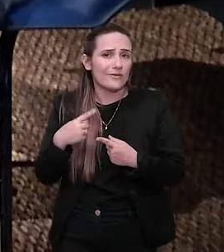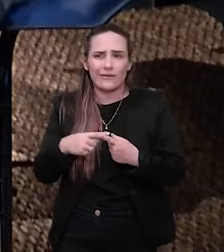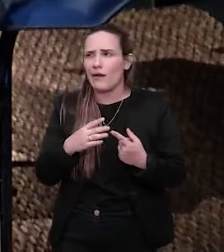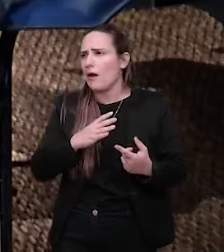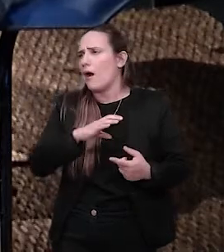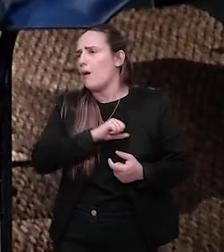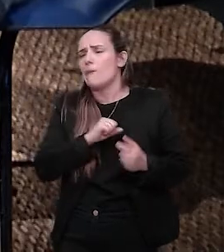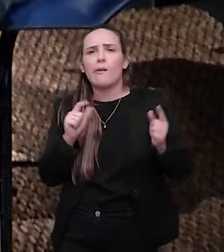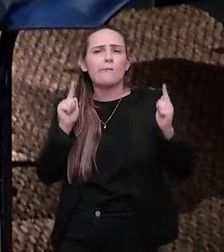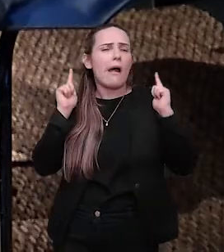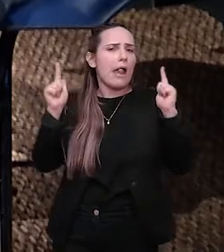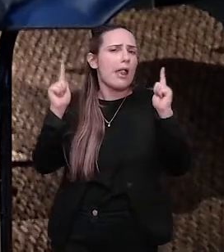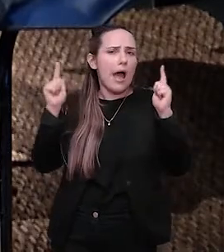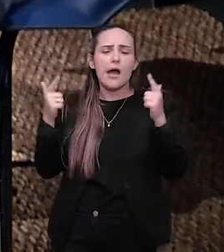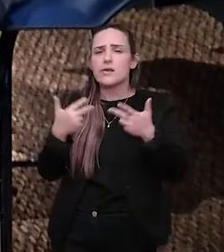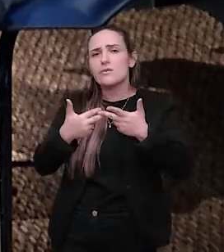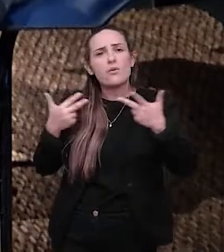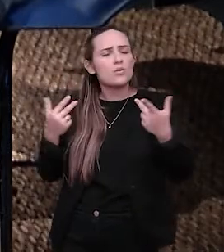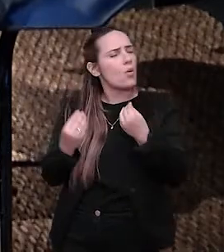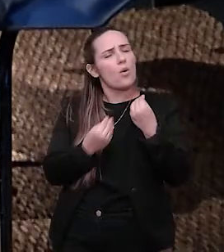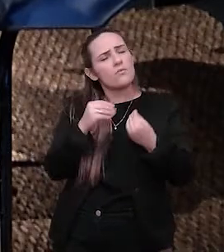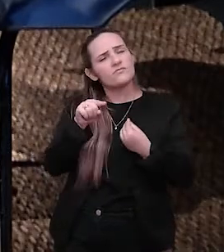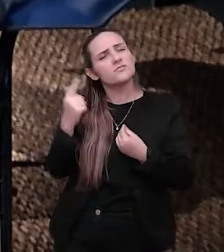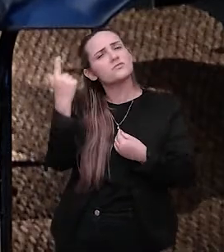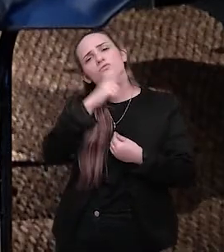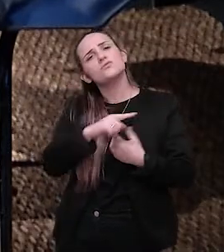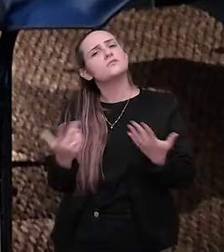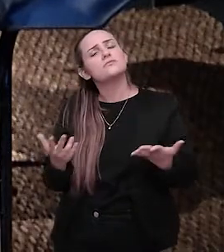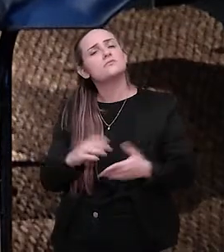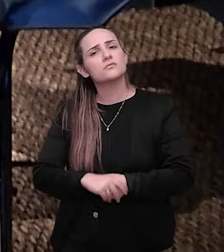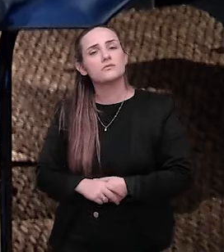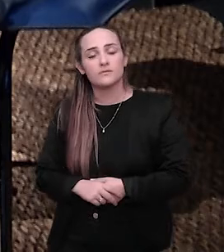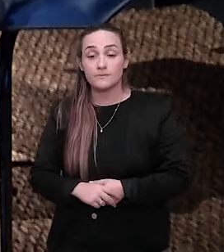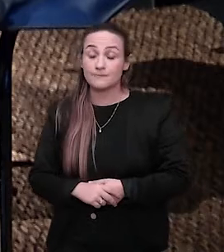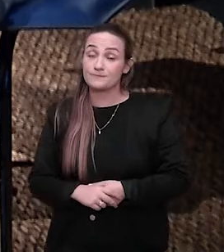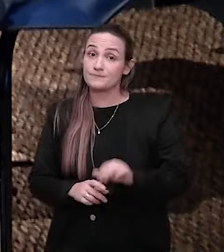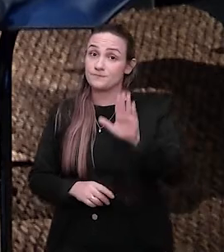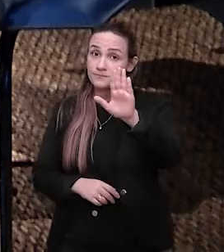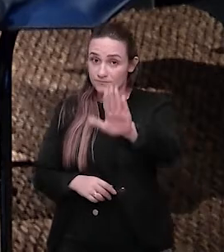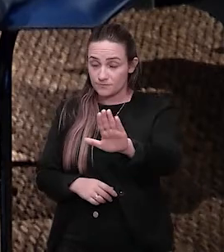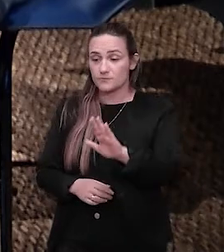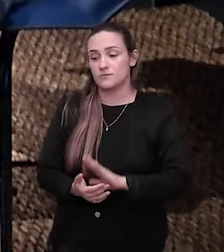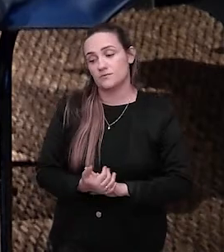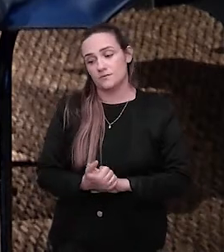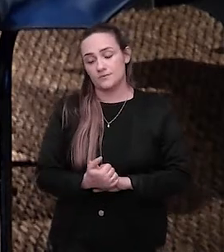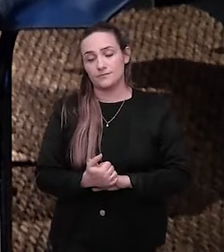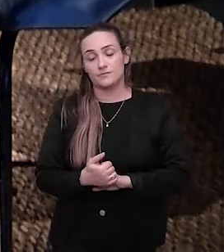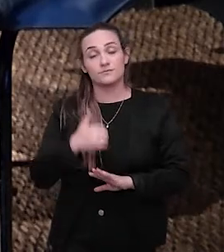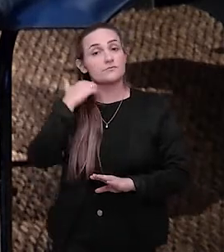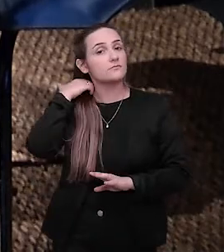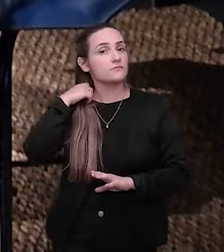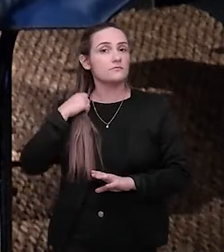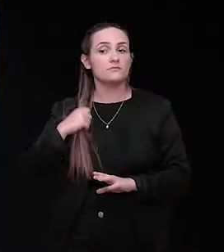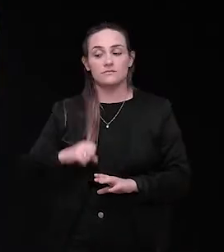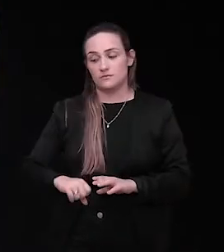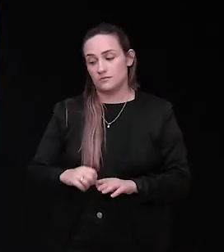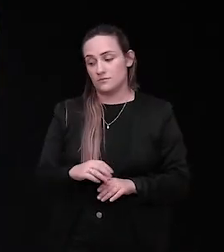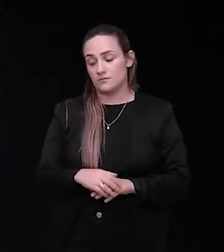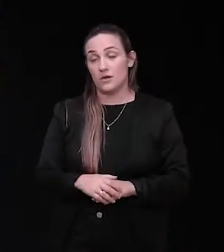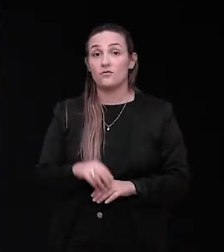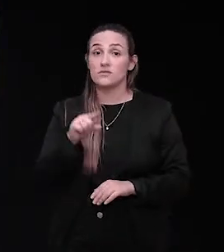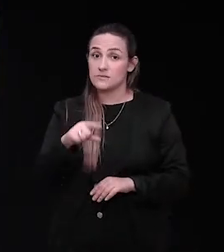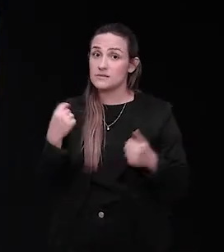gostam da balada, tudo. Como é que o senhor conseguia lidar com essas tentações, coloquemos assim? O que